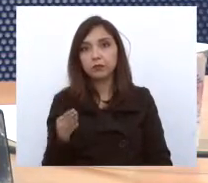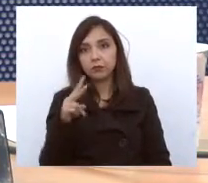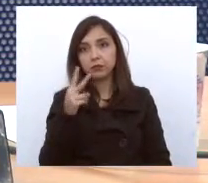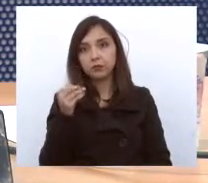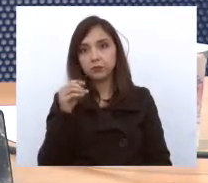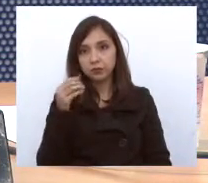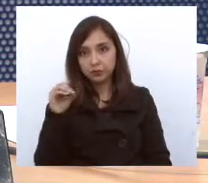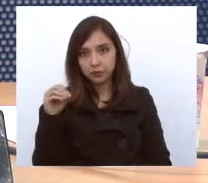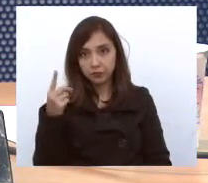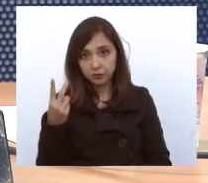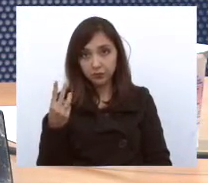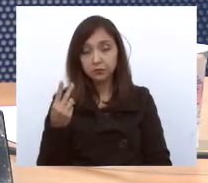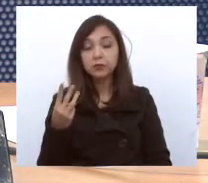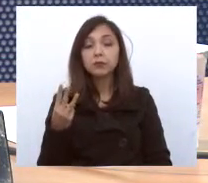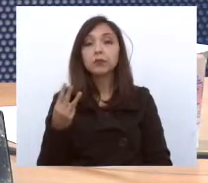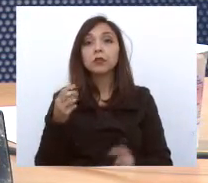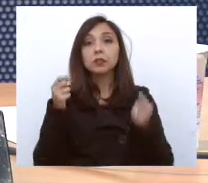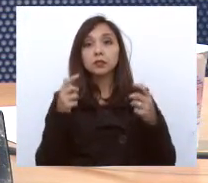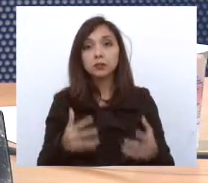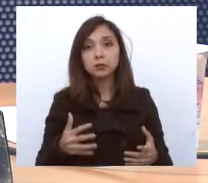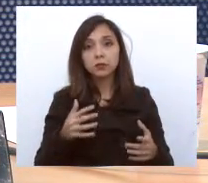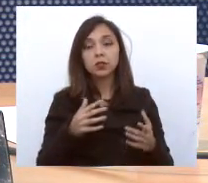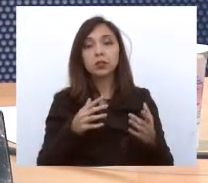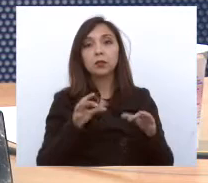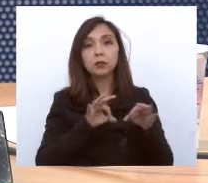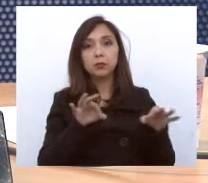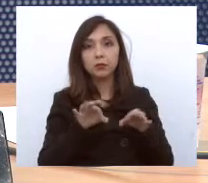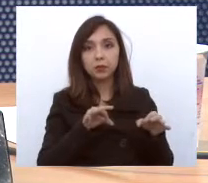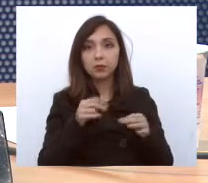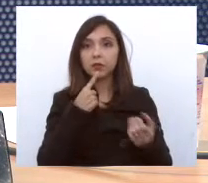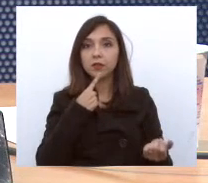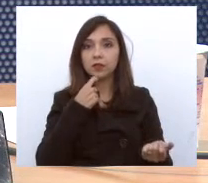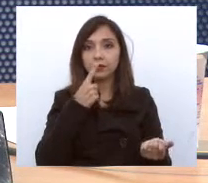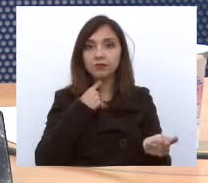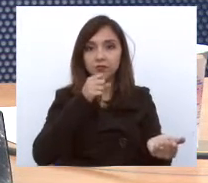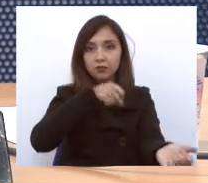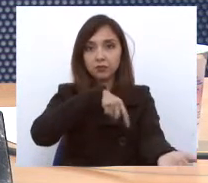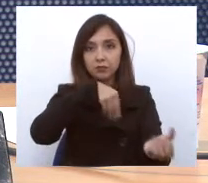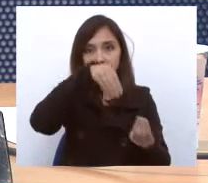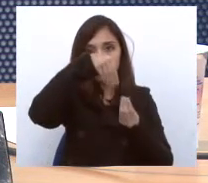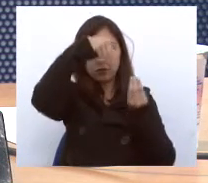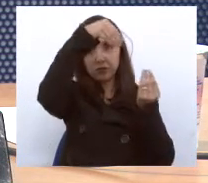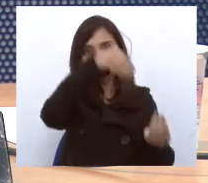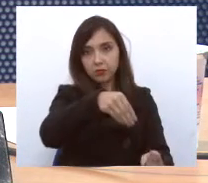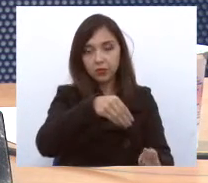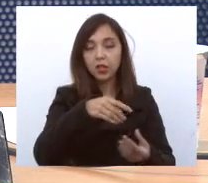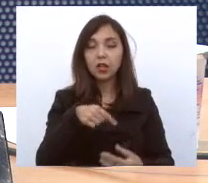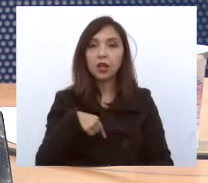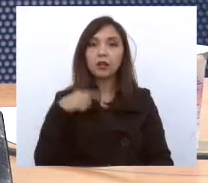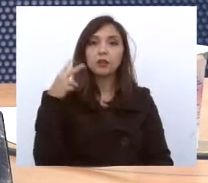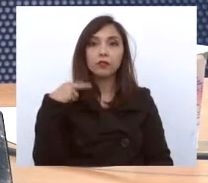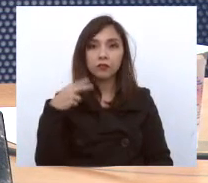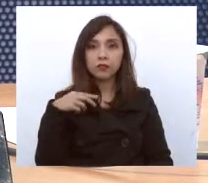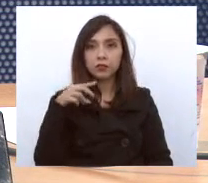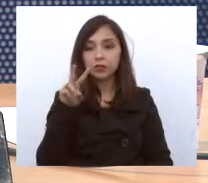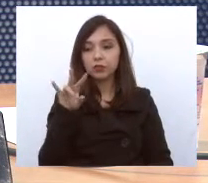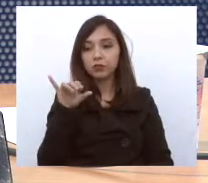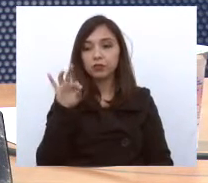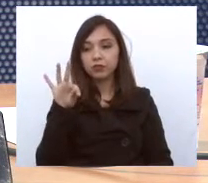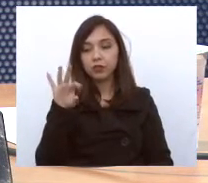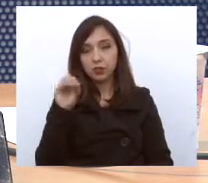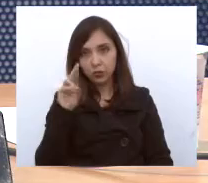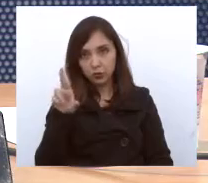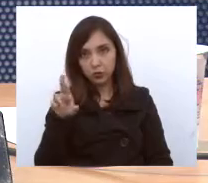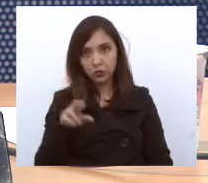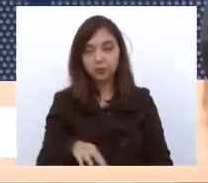6.449/2013. Dispõe sobre a criação do programa de incentivo à doação de sangue entre os servidores municipais. Autor, vereador Dr. Vitor da